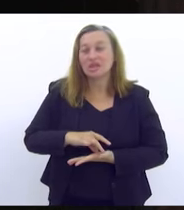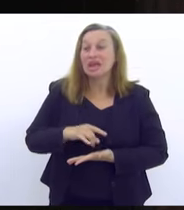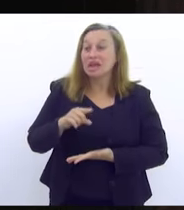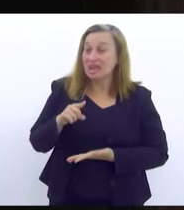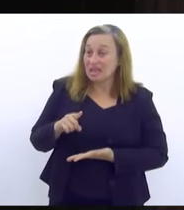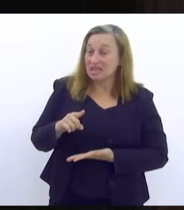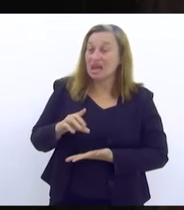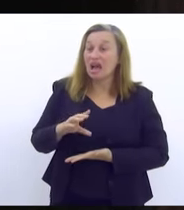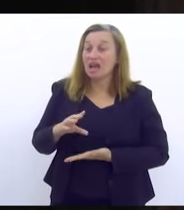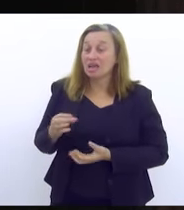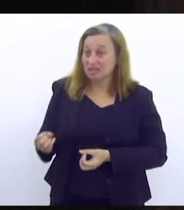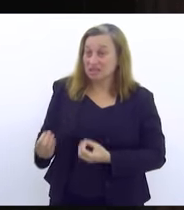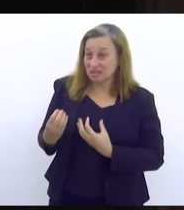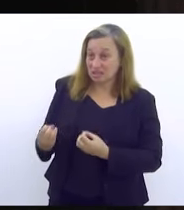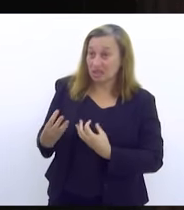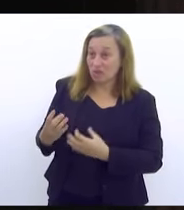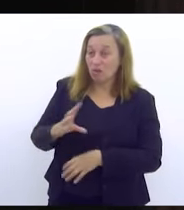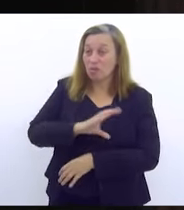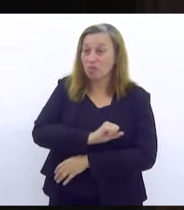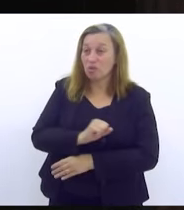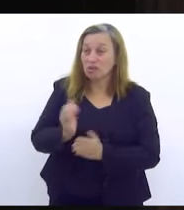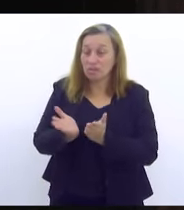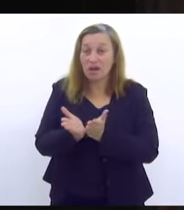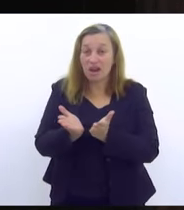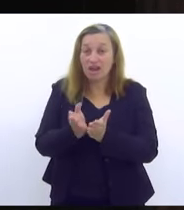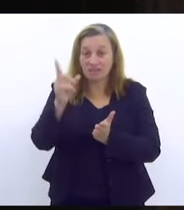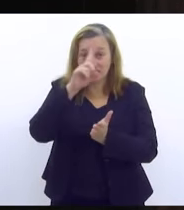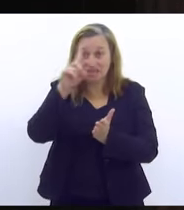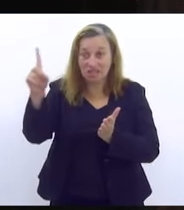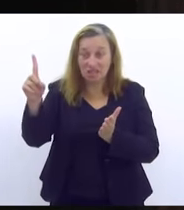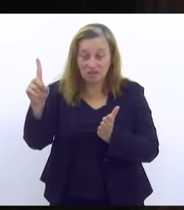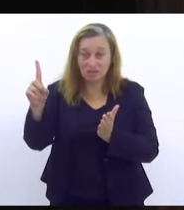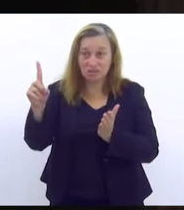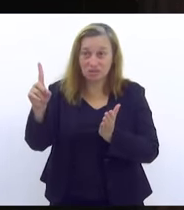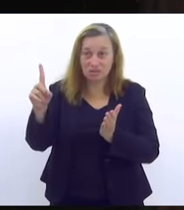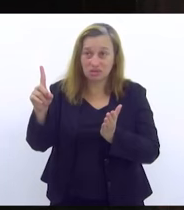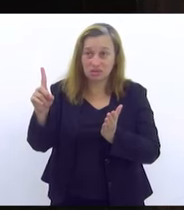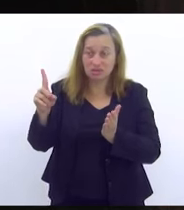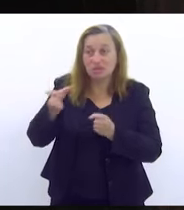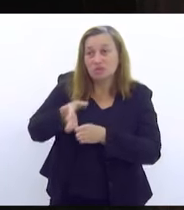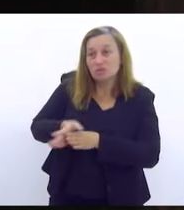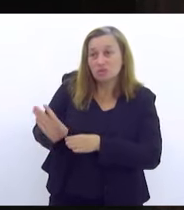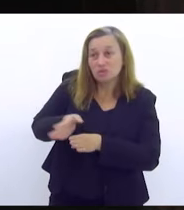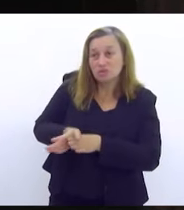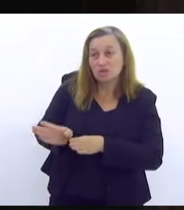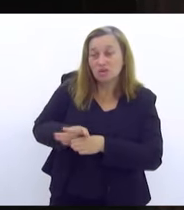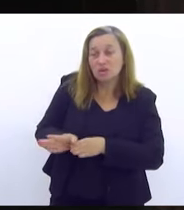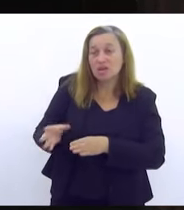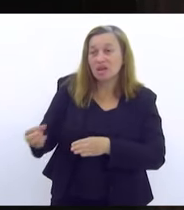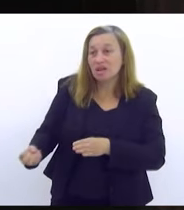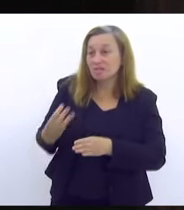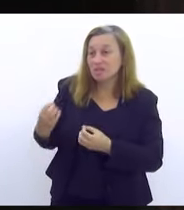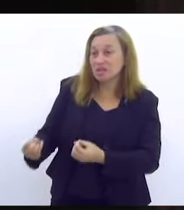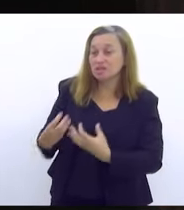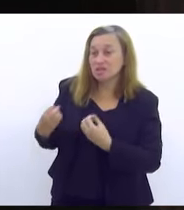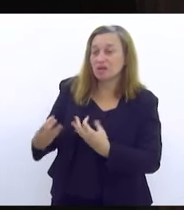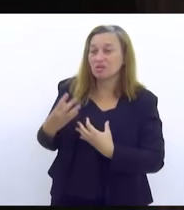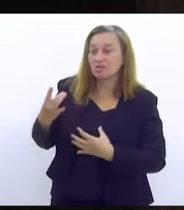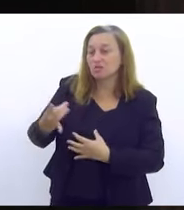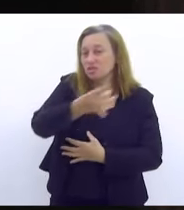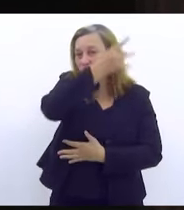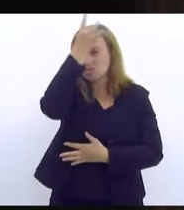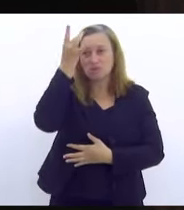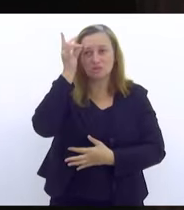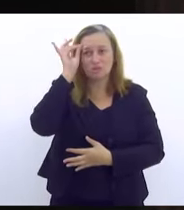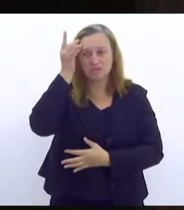que, através da palavra, das orientações, ela me ensinou acerca do Espírito Santo,